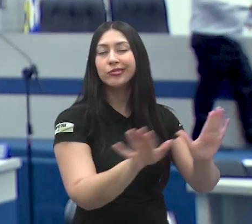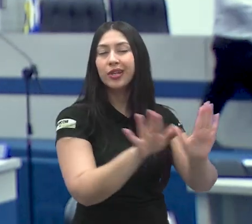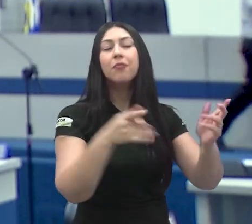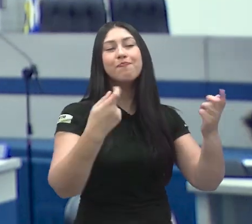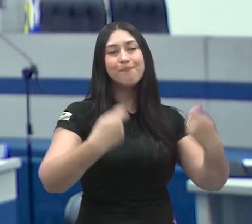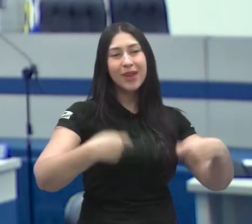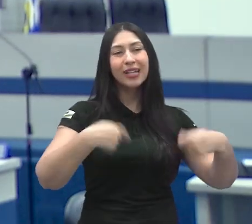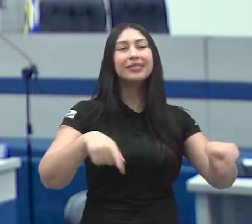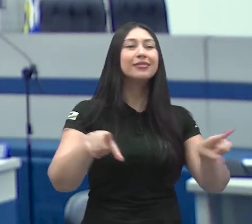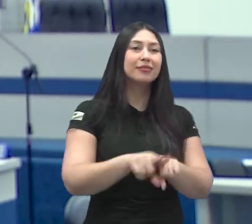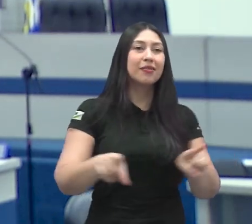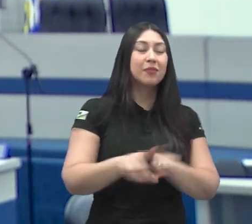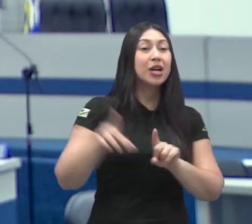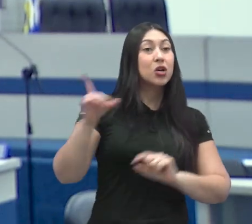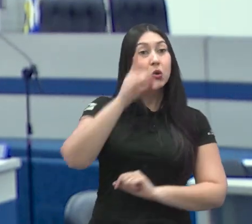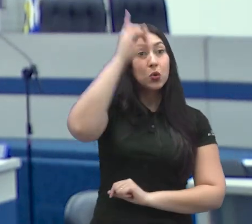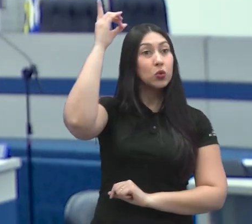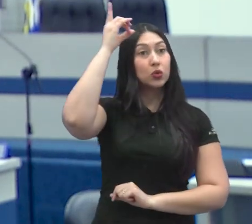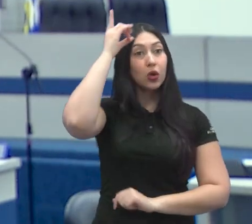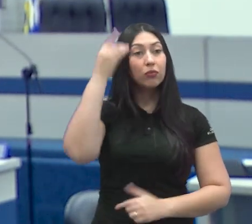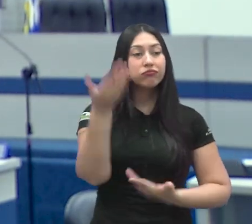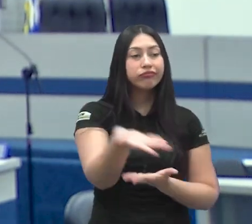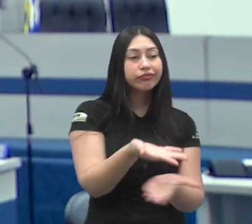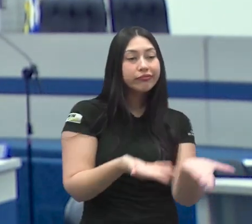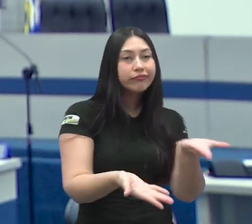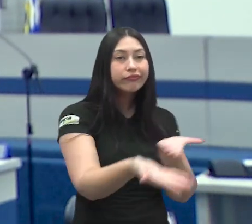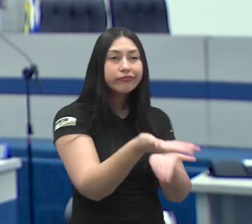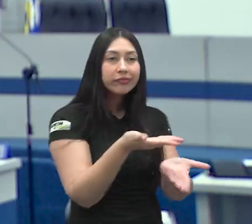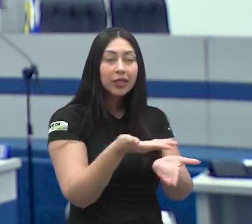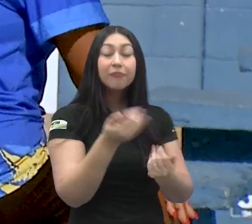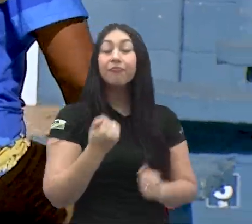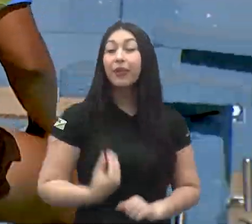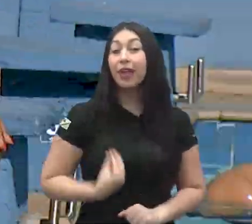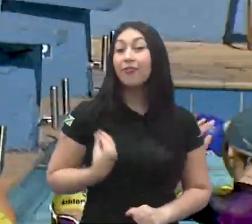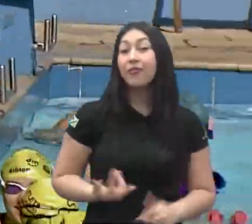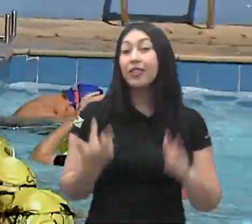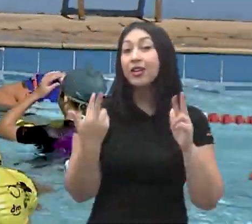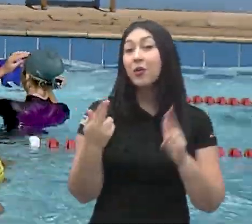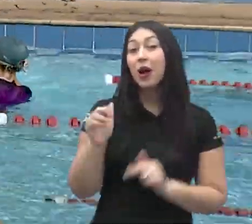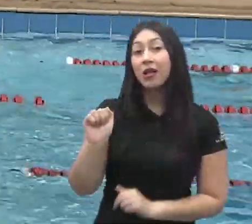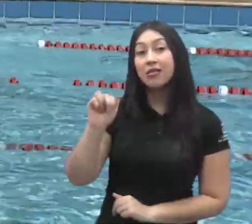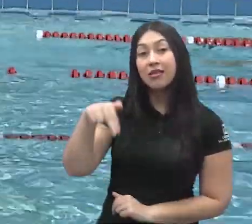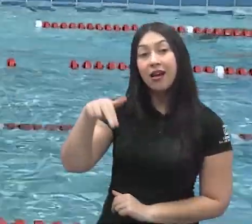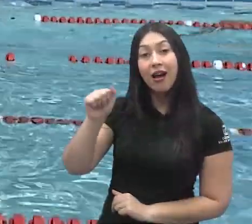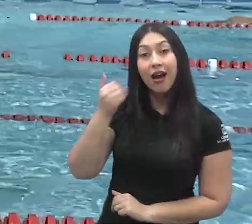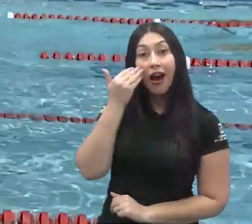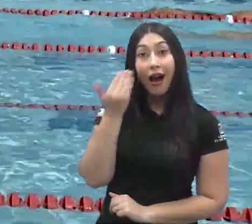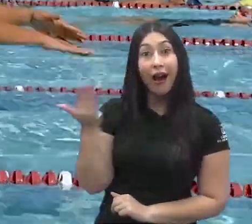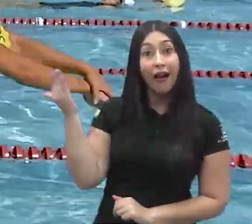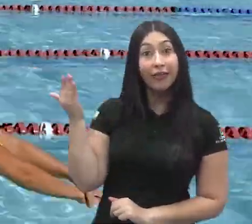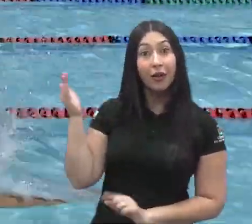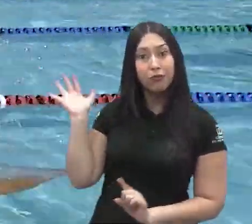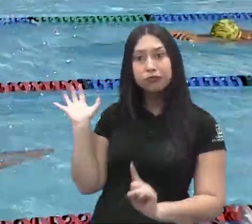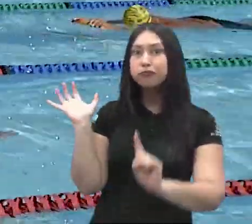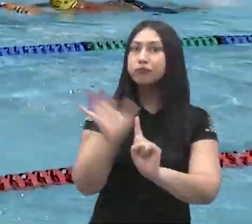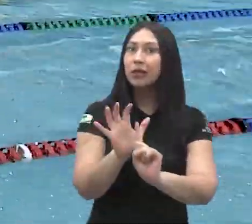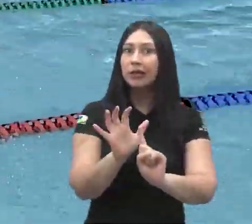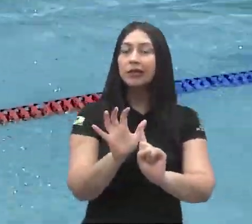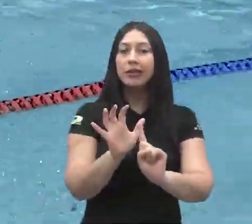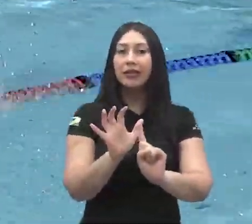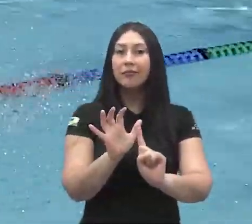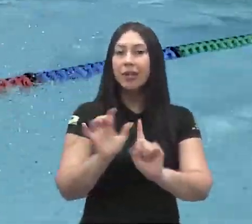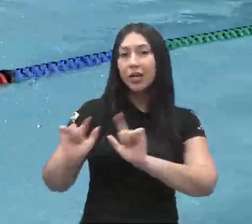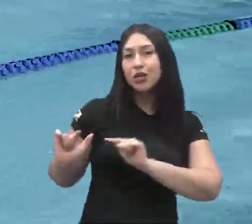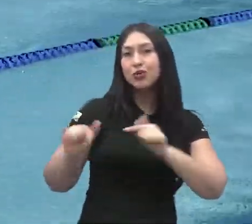esporte, tem que ter o dom de trabalhar por pessoas. Vidas como a de Ana Luísa são impactadas